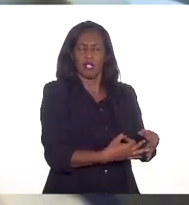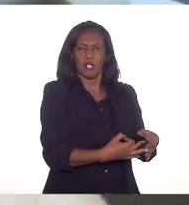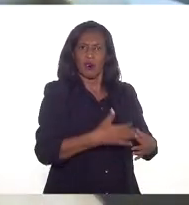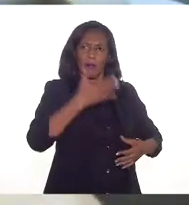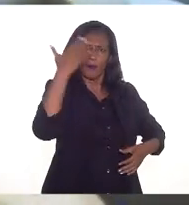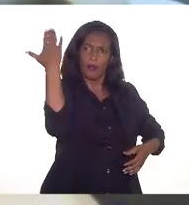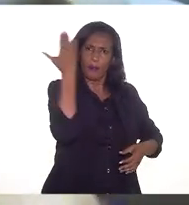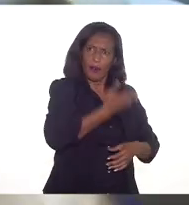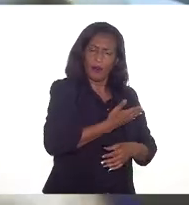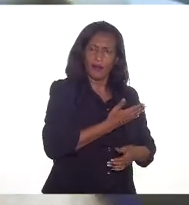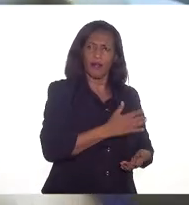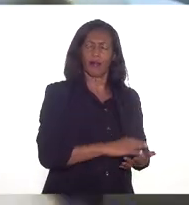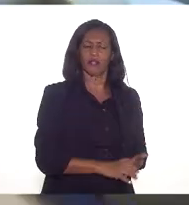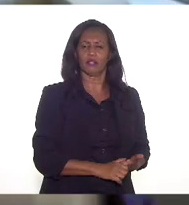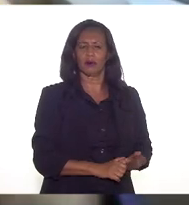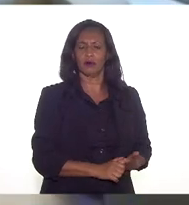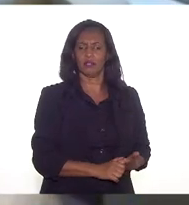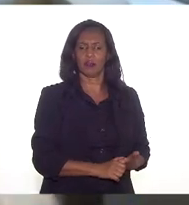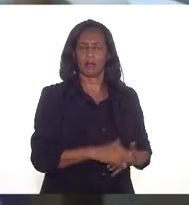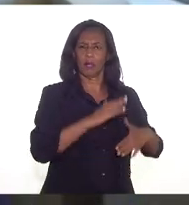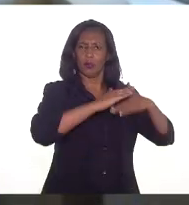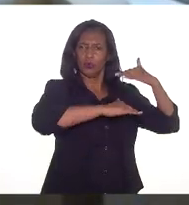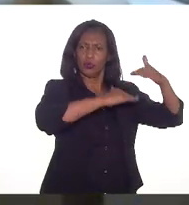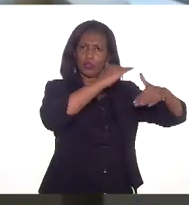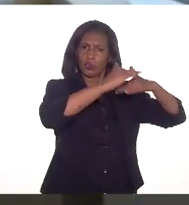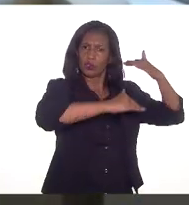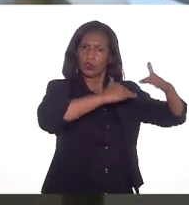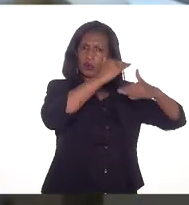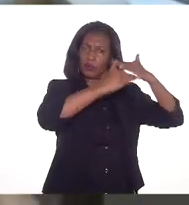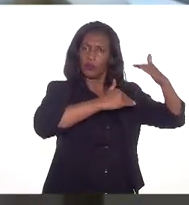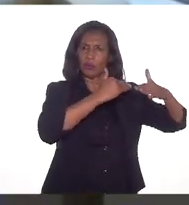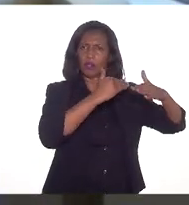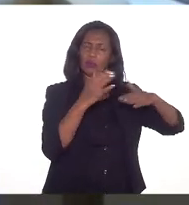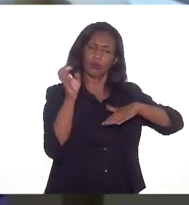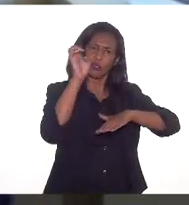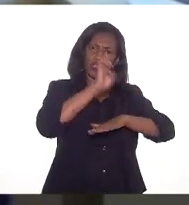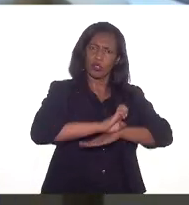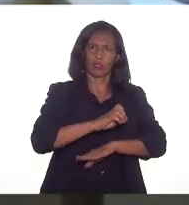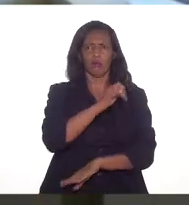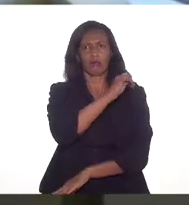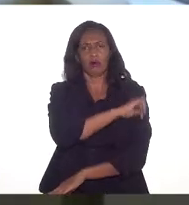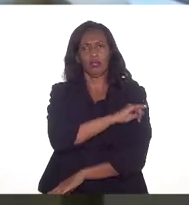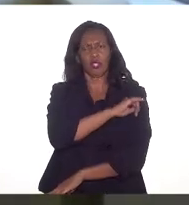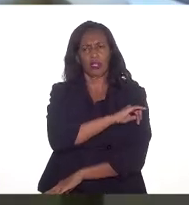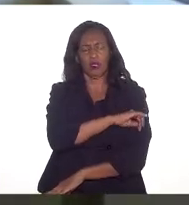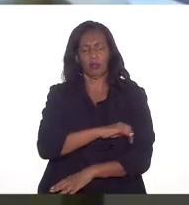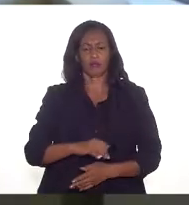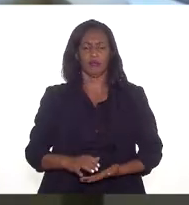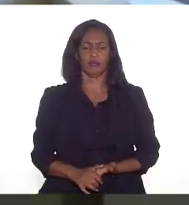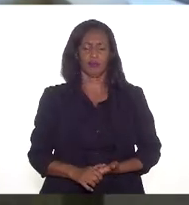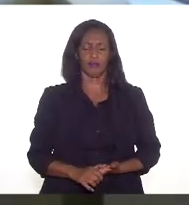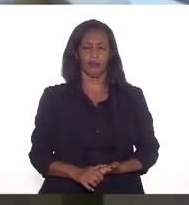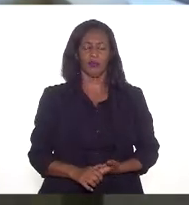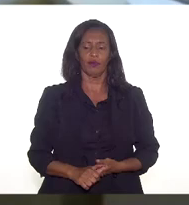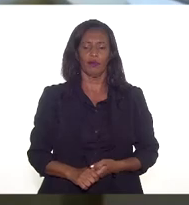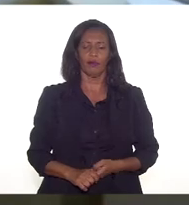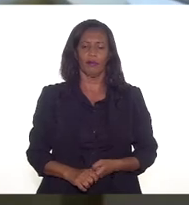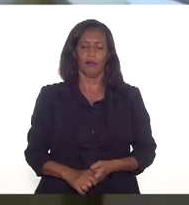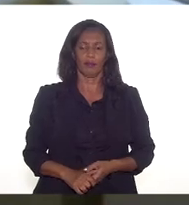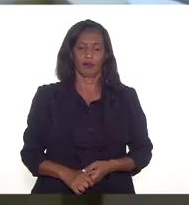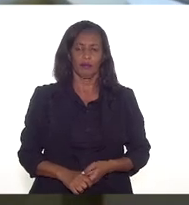provados, né, para o desenvolvimento do nosso Estado. Então, essa é a primeira questão. A segunda